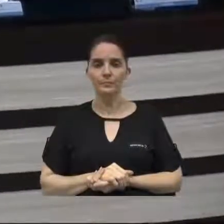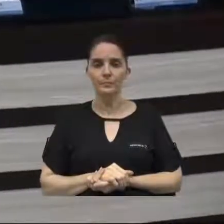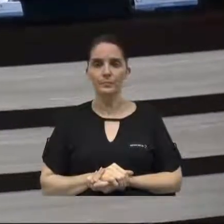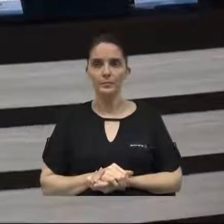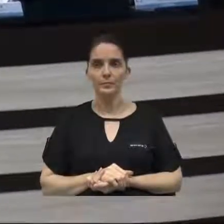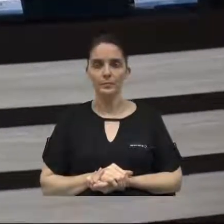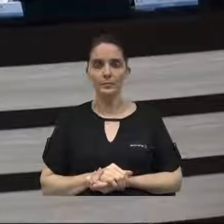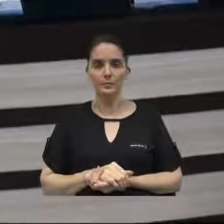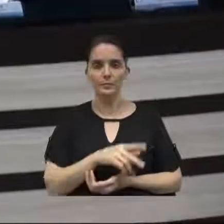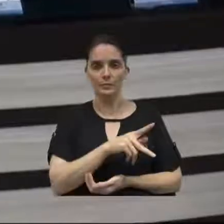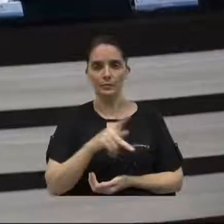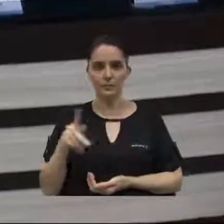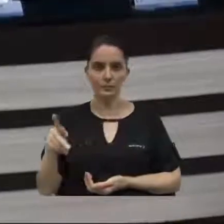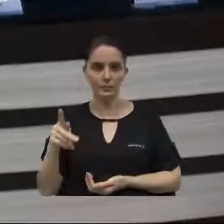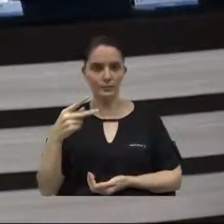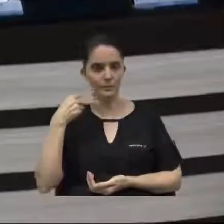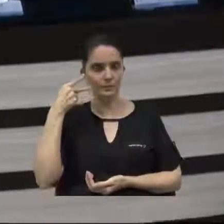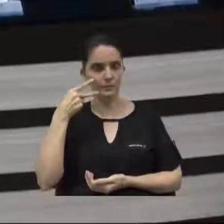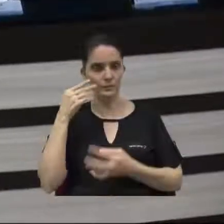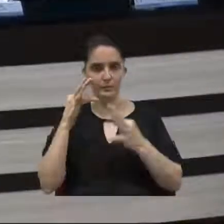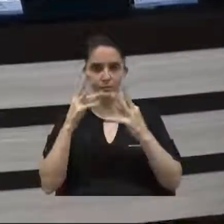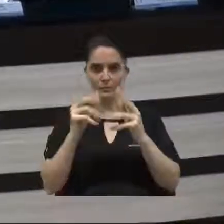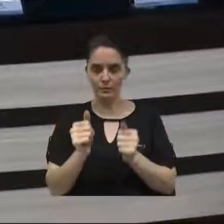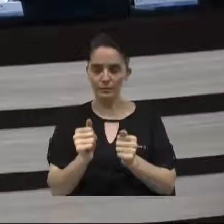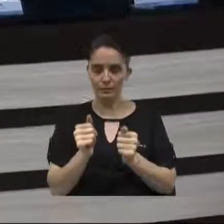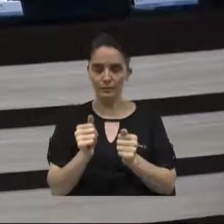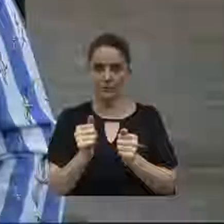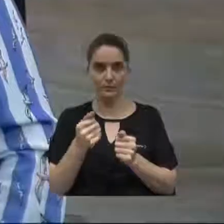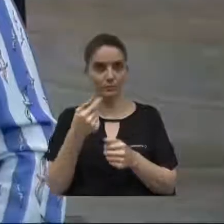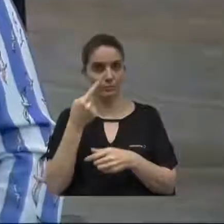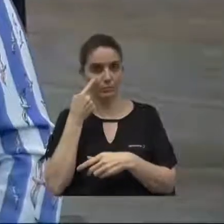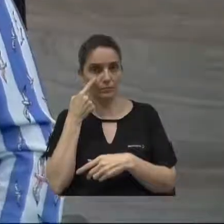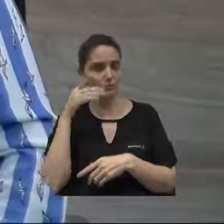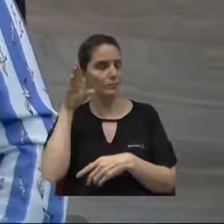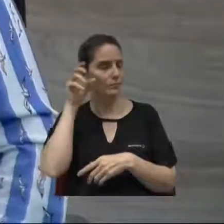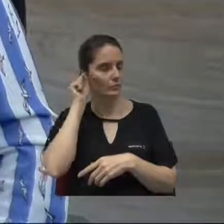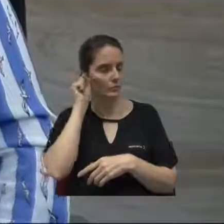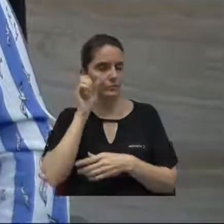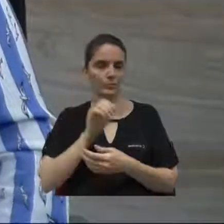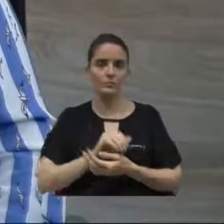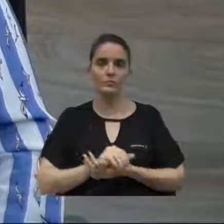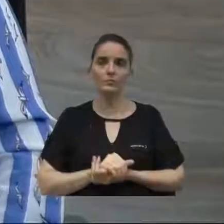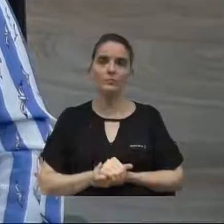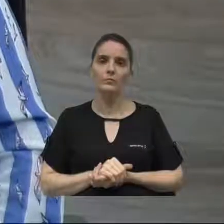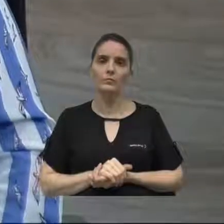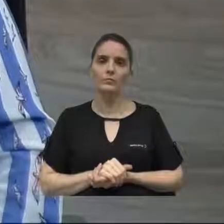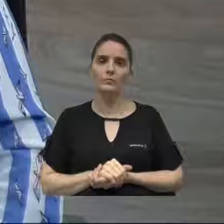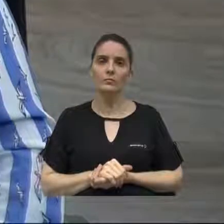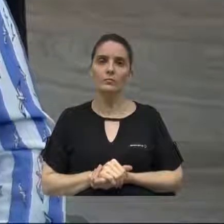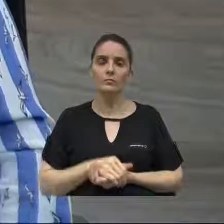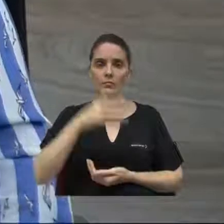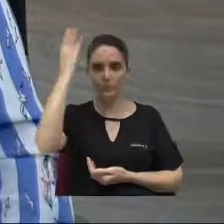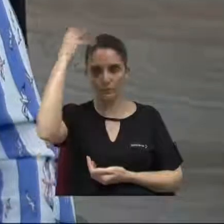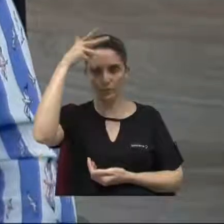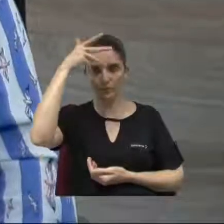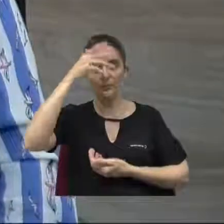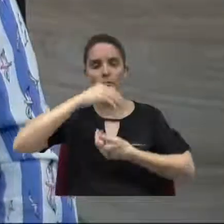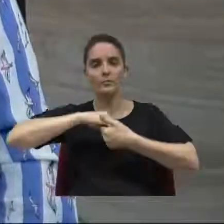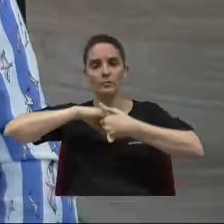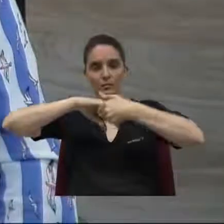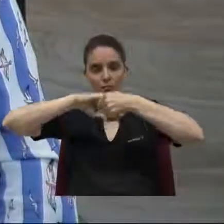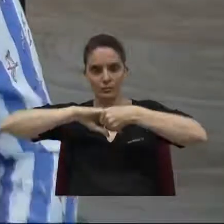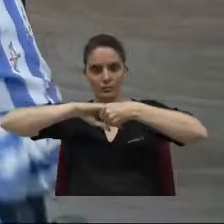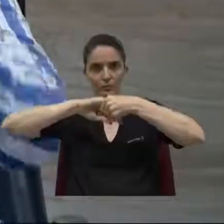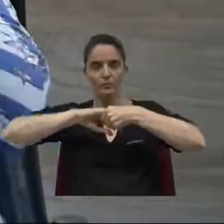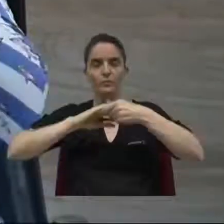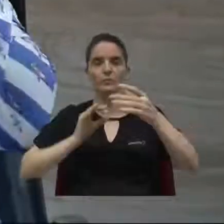Senhor presidente, nobres colegas, a todos que nos assistem e nos ouvem. Vereadora Érica, parabenizar por esse